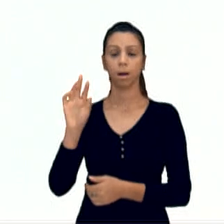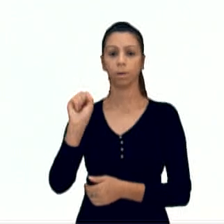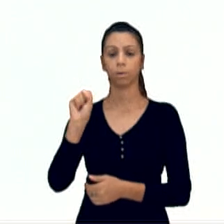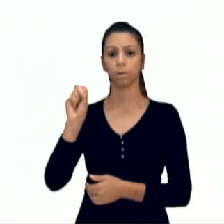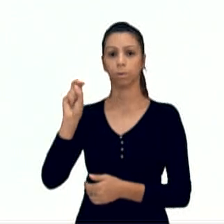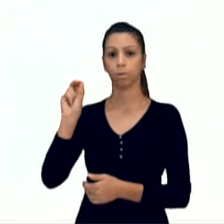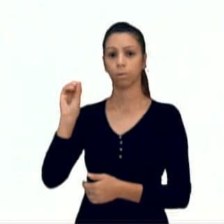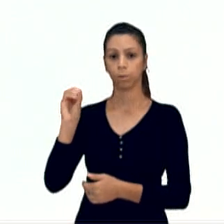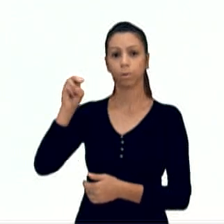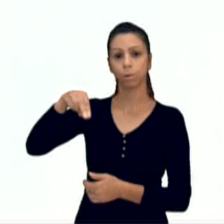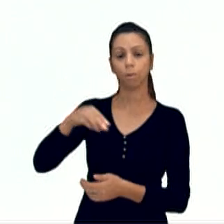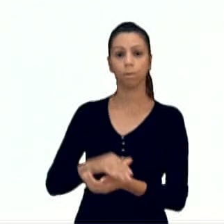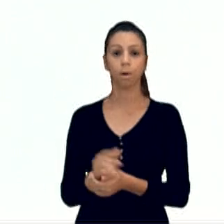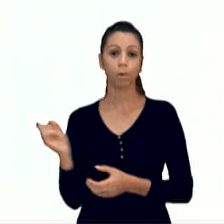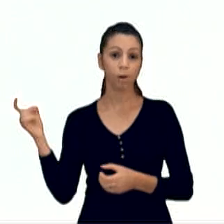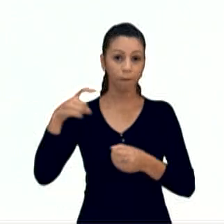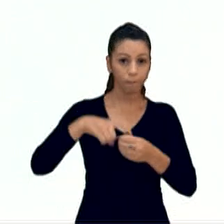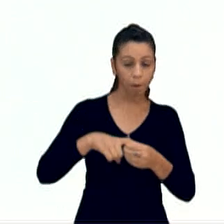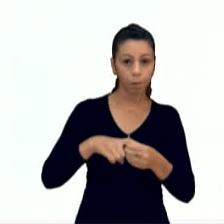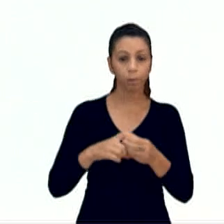conferir as respostas.